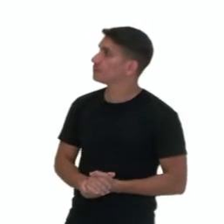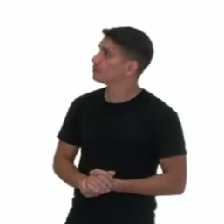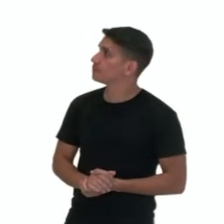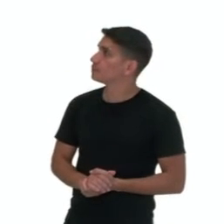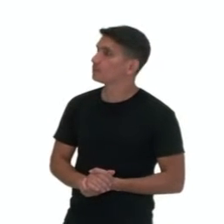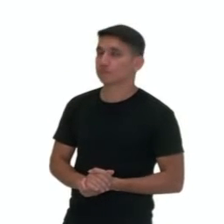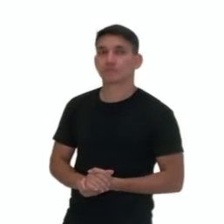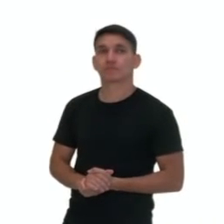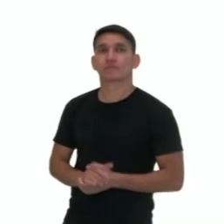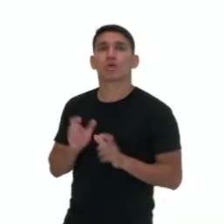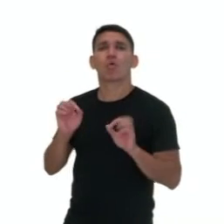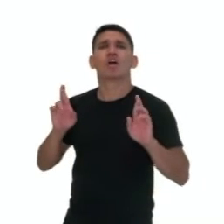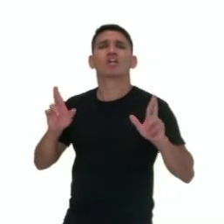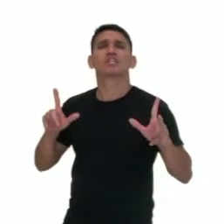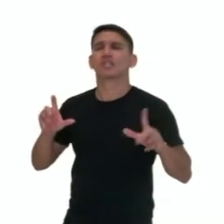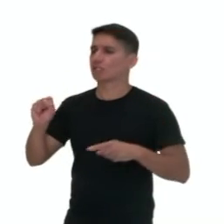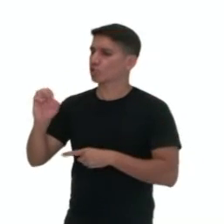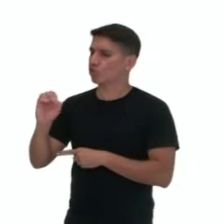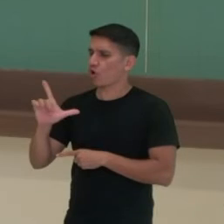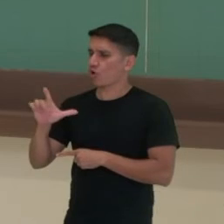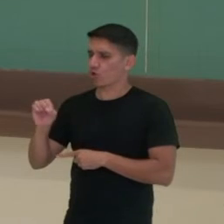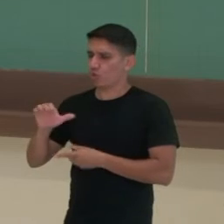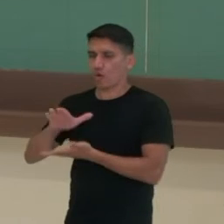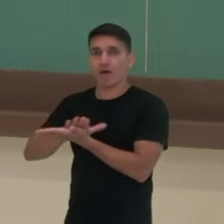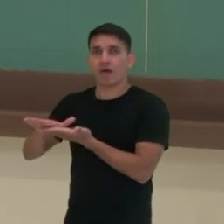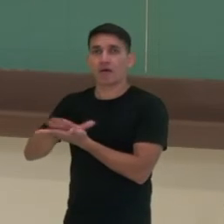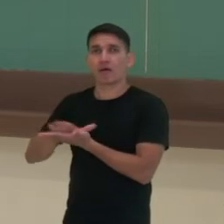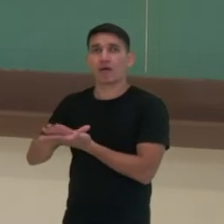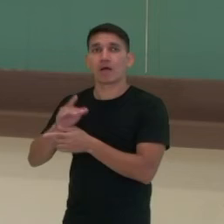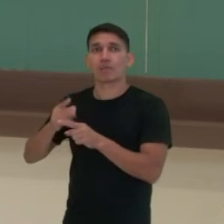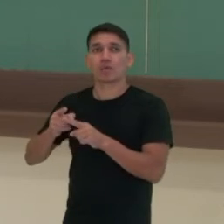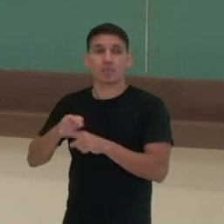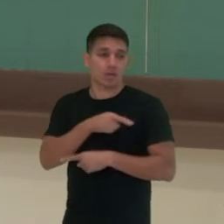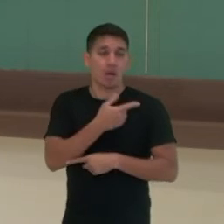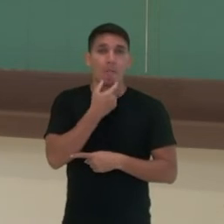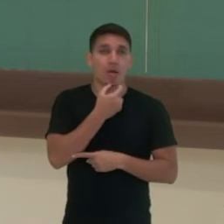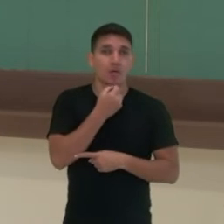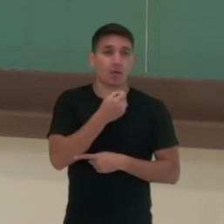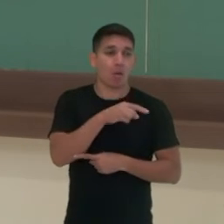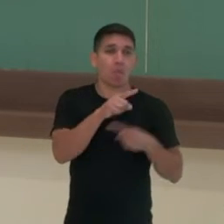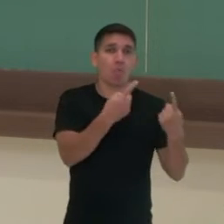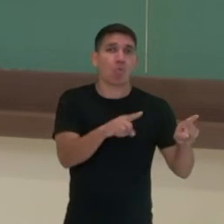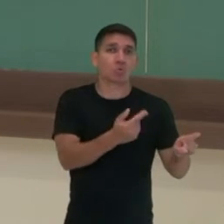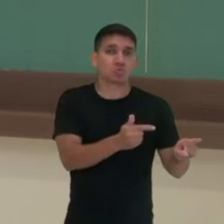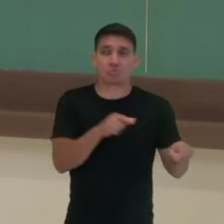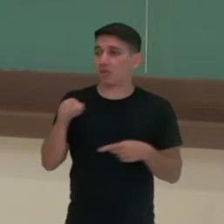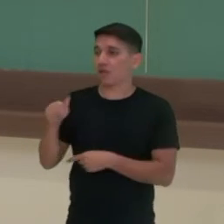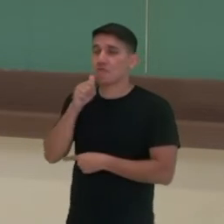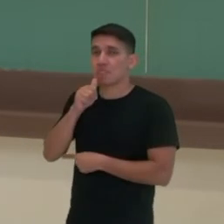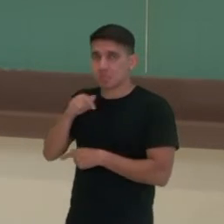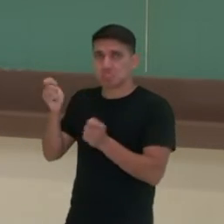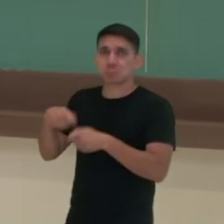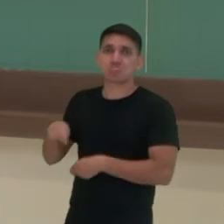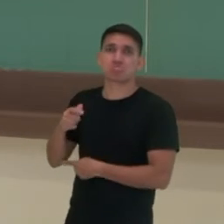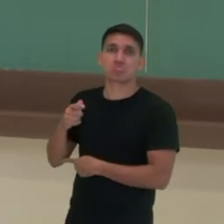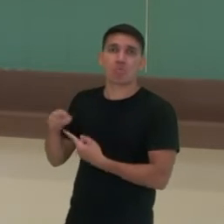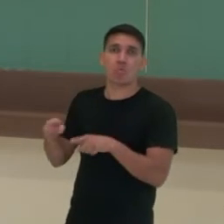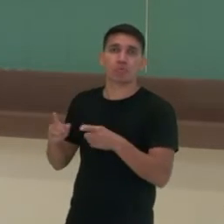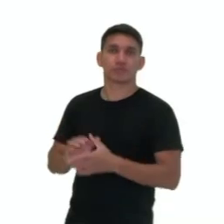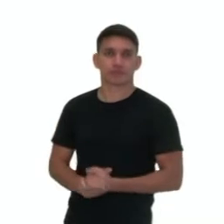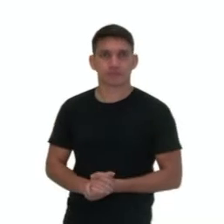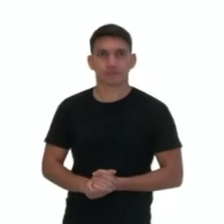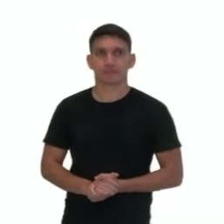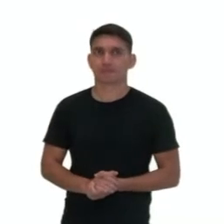A diferença do solo masculino para o feminino é que o masculino não tem música, né? O feminino tem música e o tempo também é um pouquinho diferente. A barra